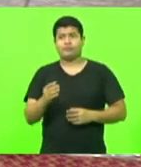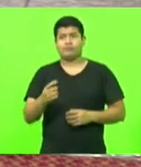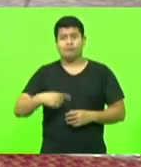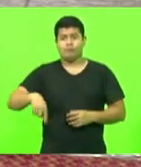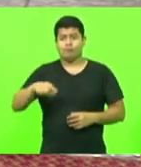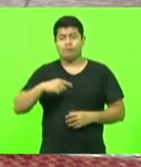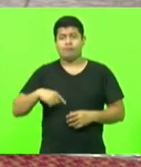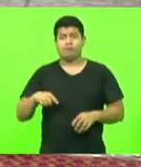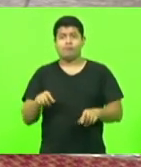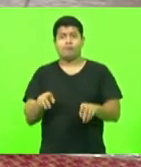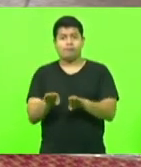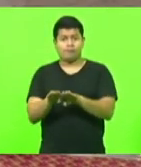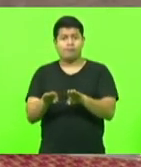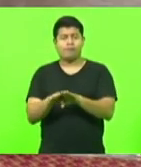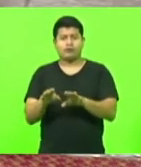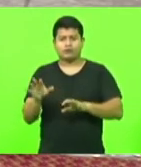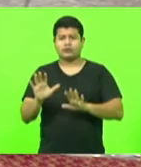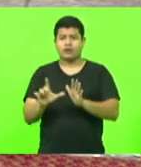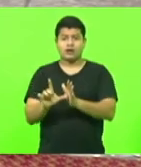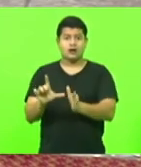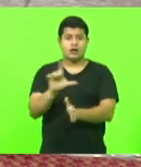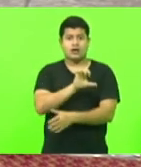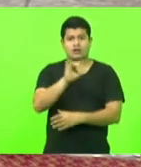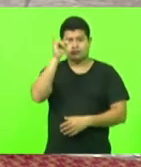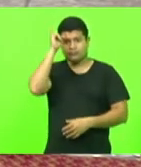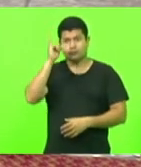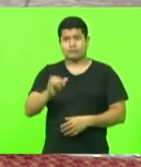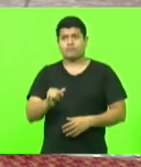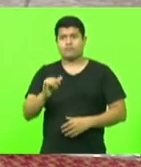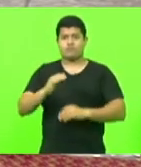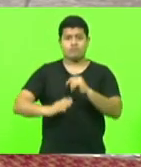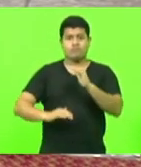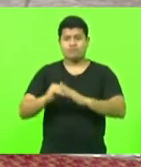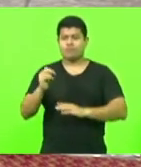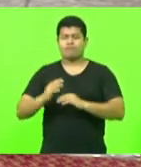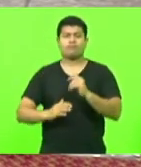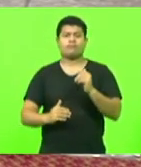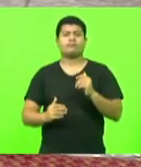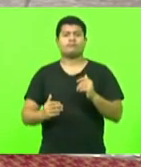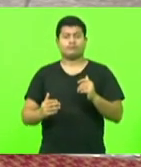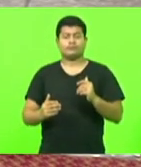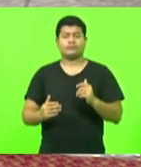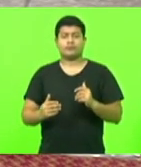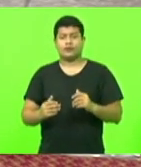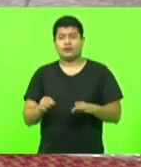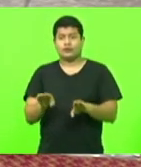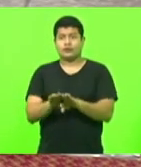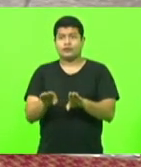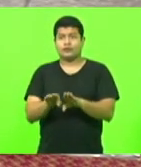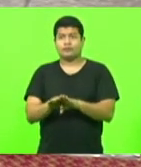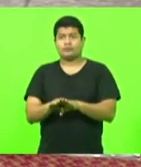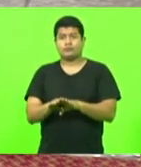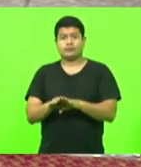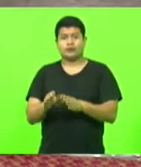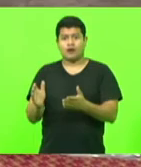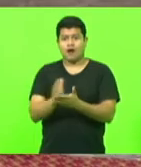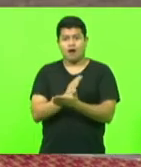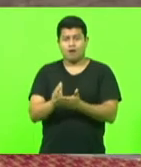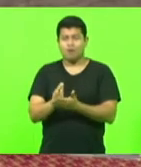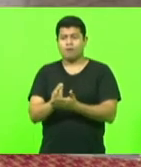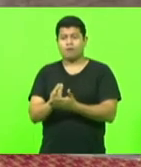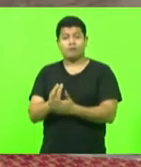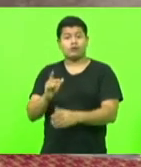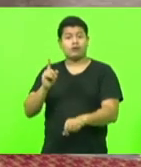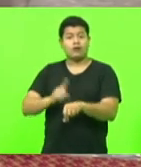o dever de casa, com ações preventivas e ações incisivas na